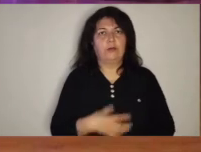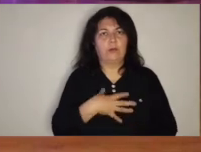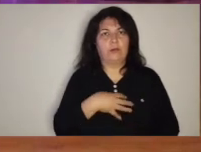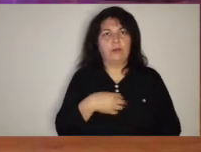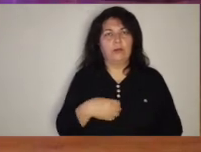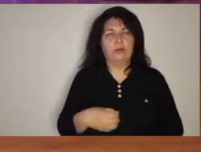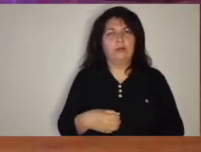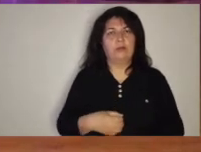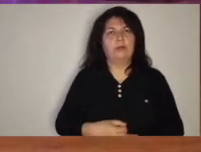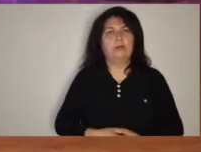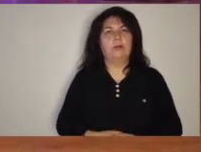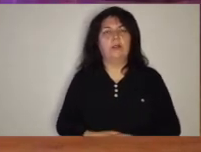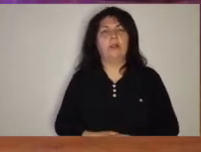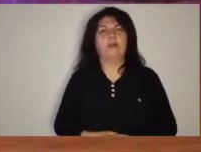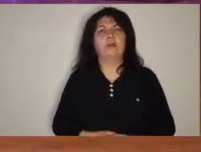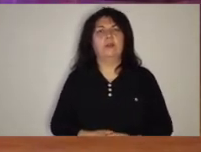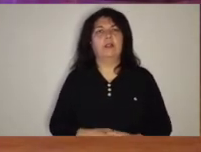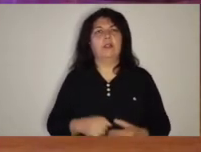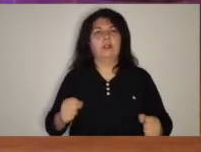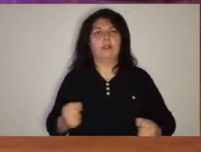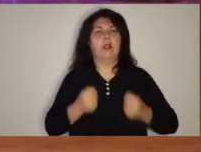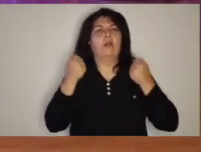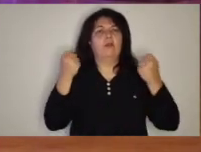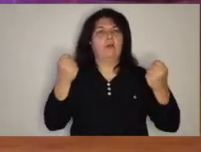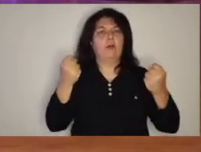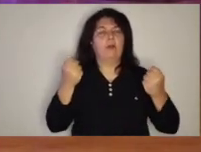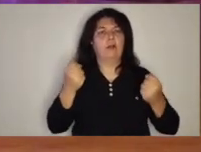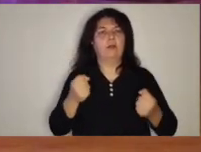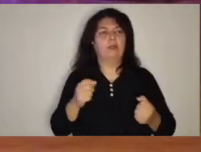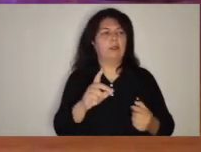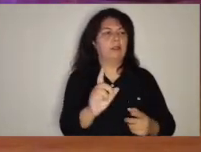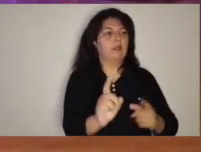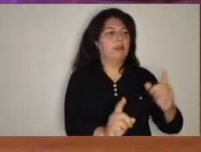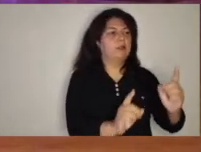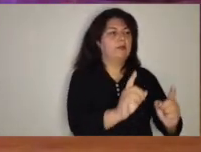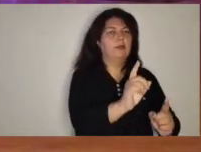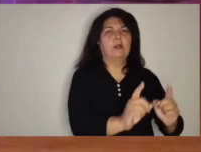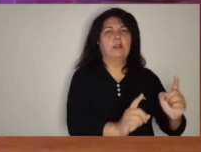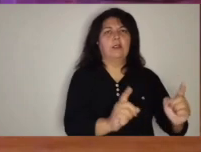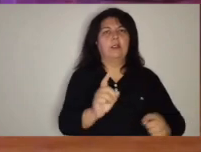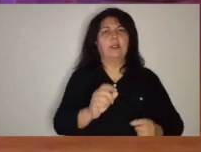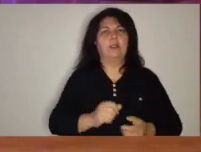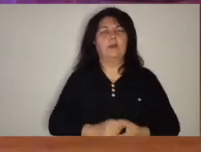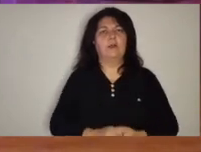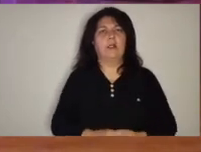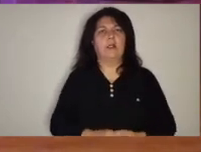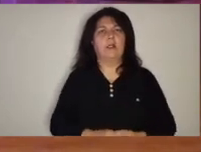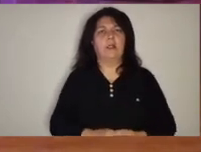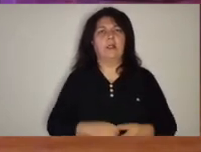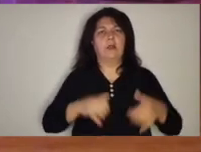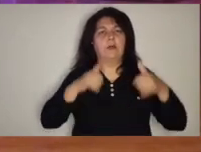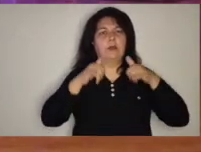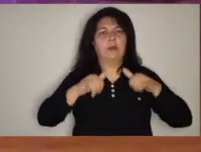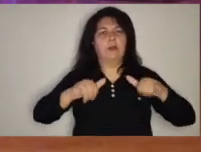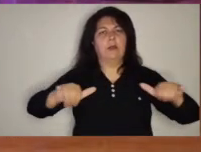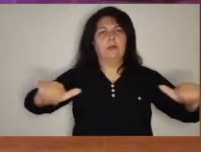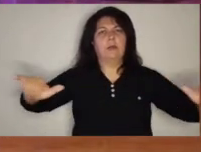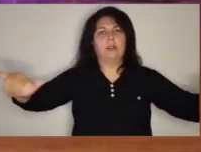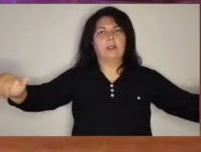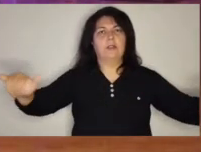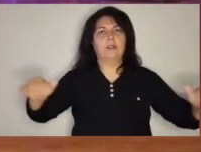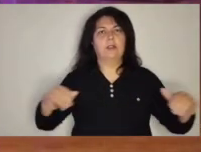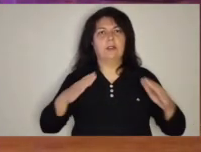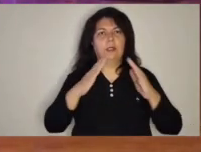e Eusababe, seus irmãos, eram homens o que? Valentes. E eles foram escolhidos para ser porteiros e